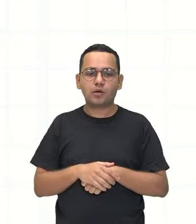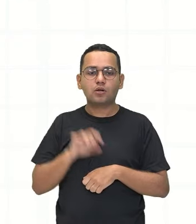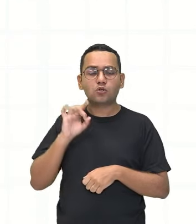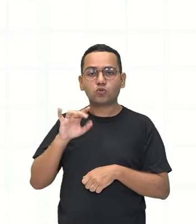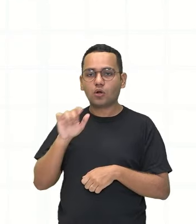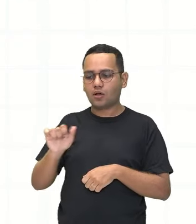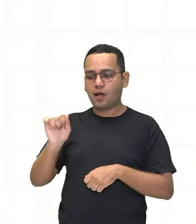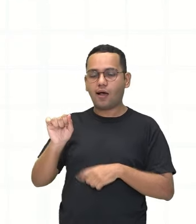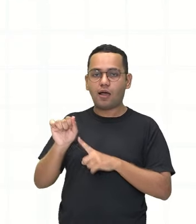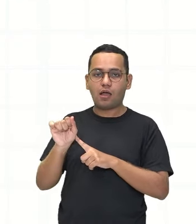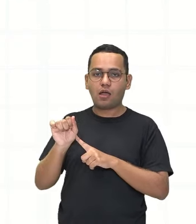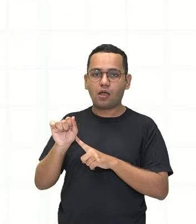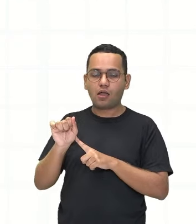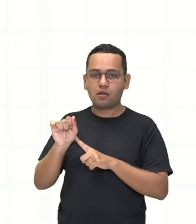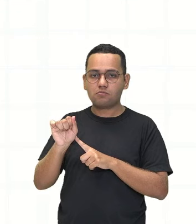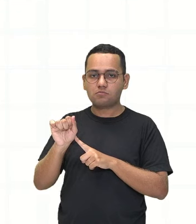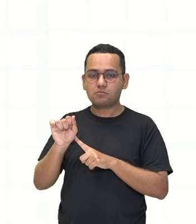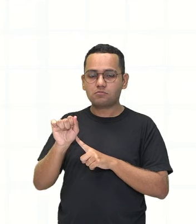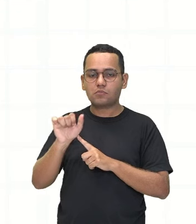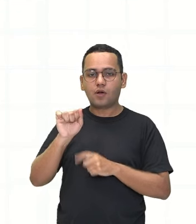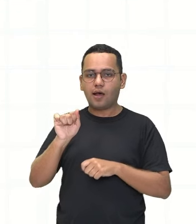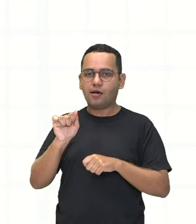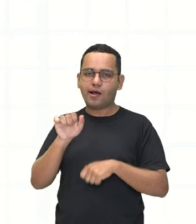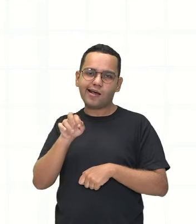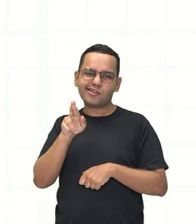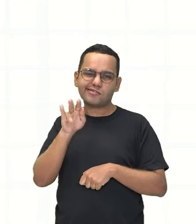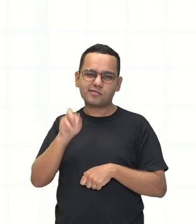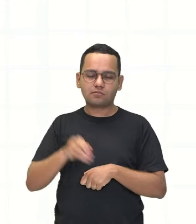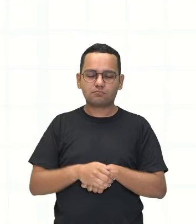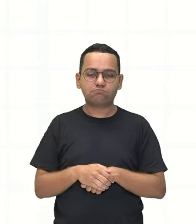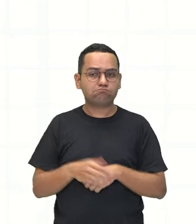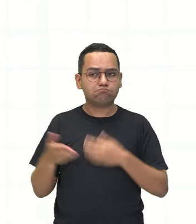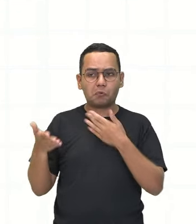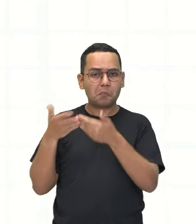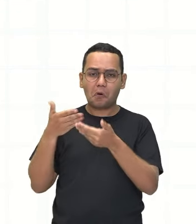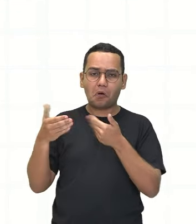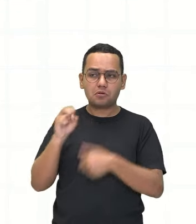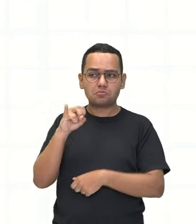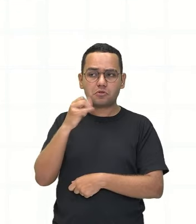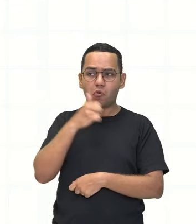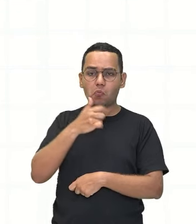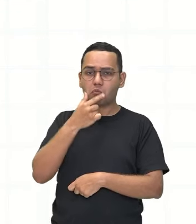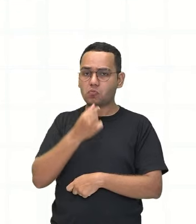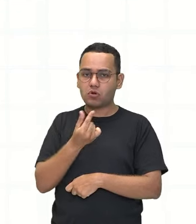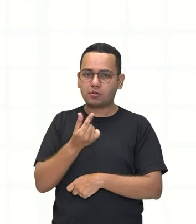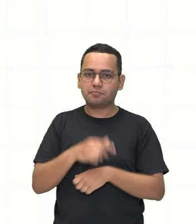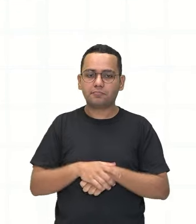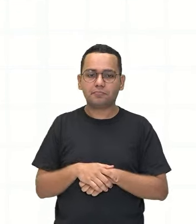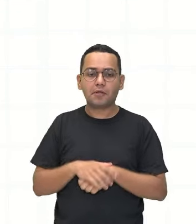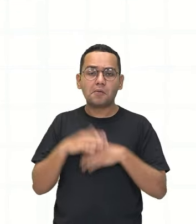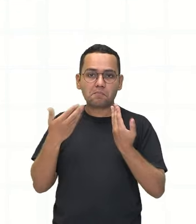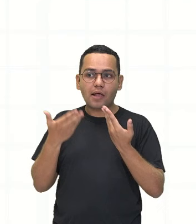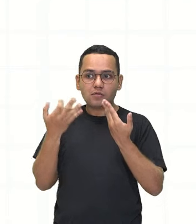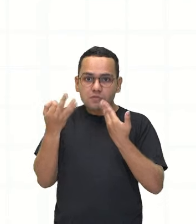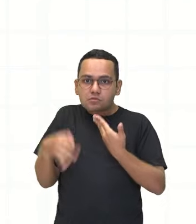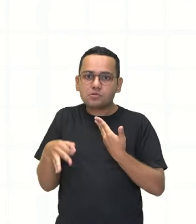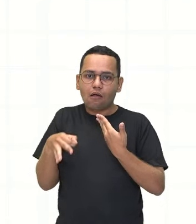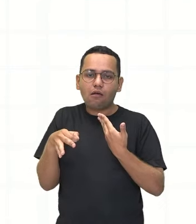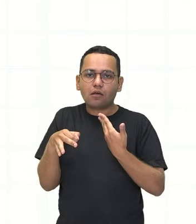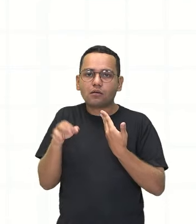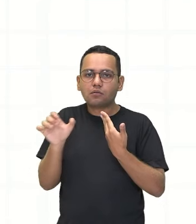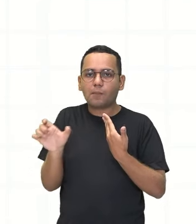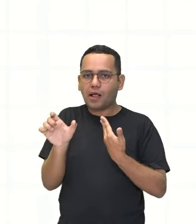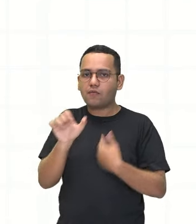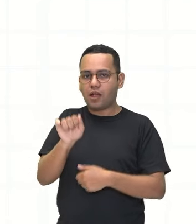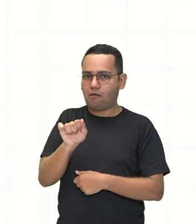Para dizer a testemunha. Então, não importa se ele é masculino, se ele é feminino. Essa sempre é a estrutura que a gente vai utilizar.